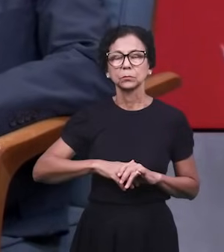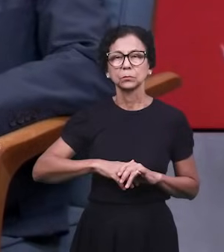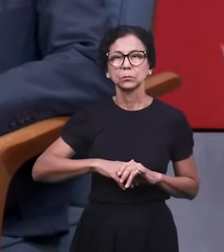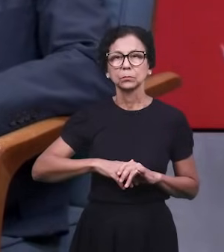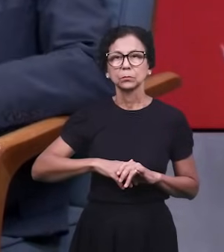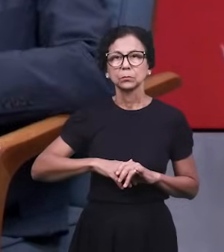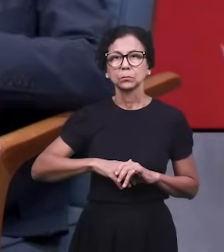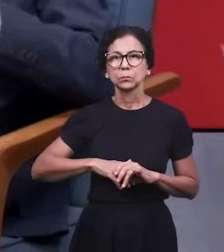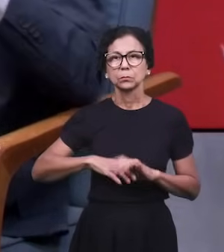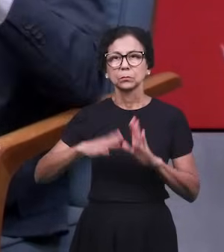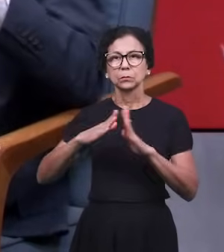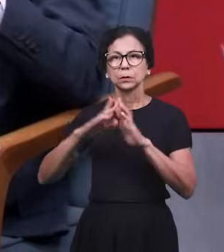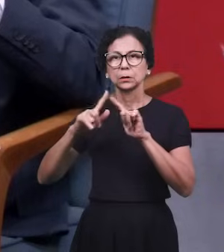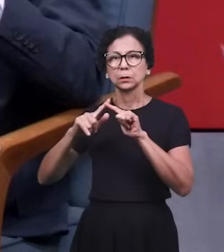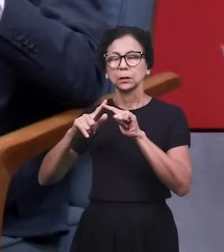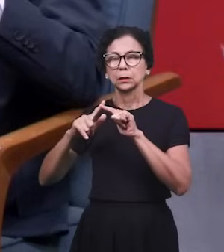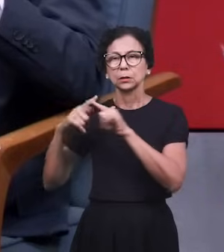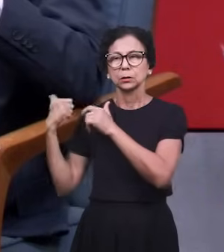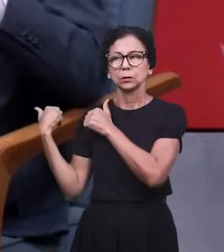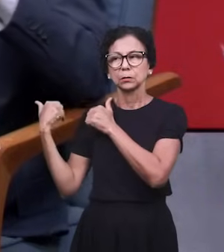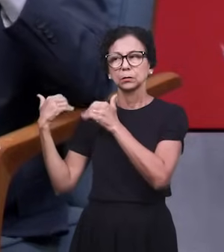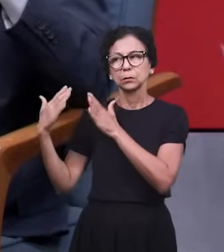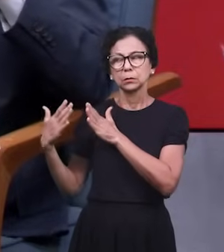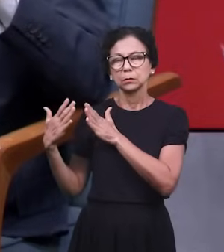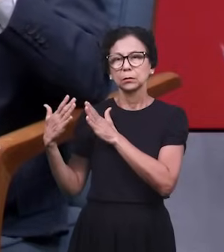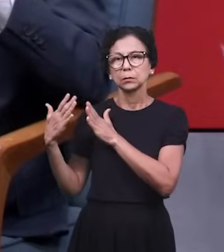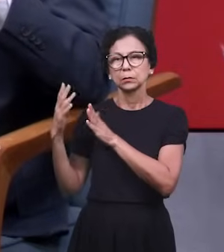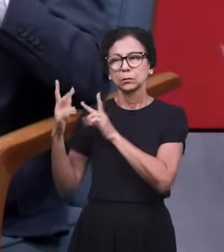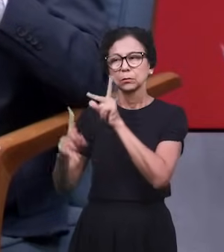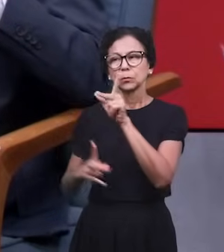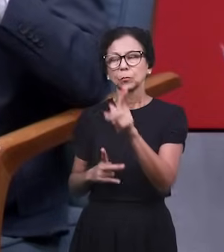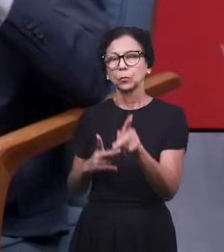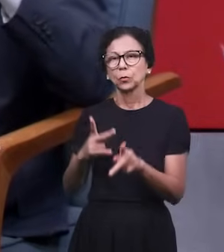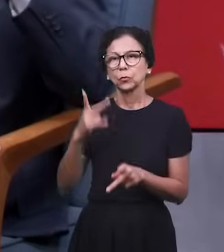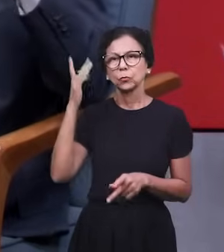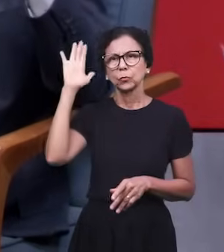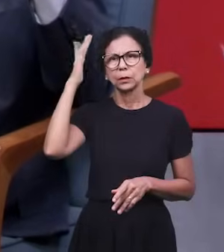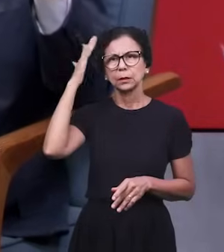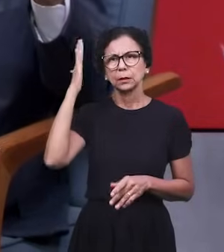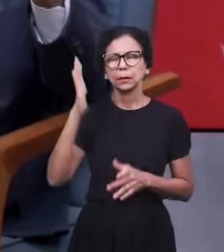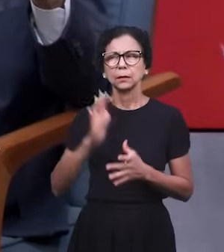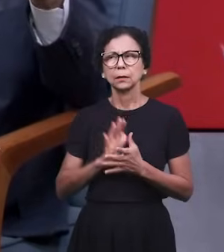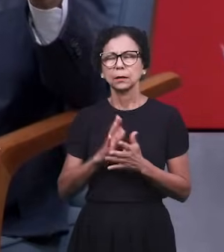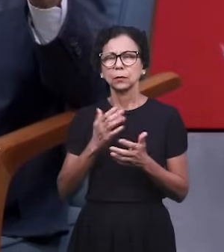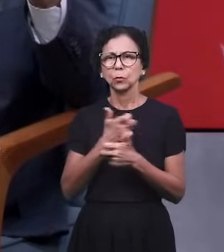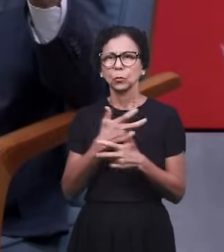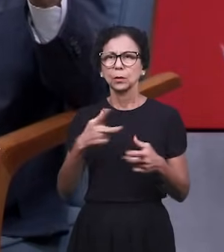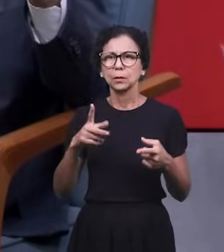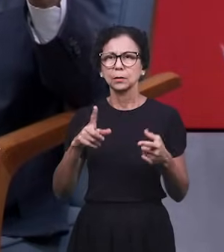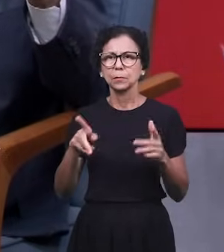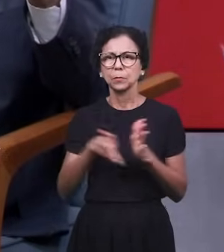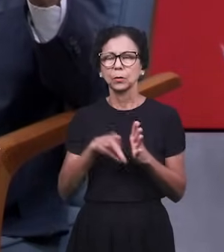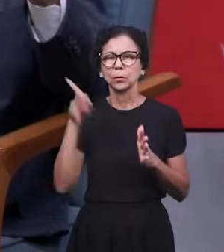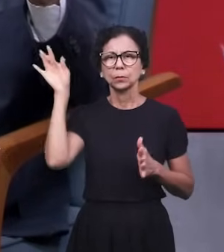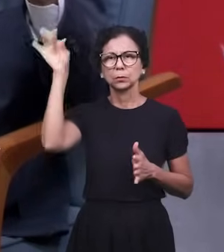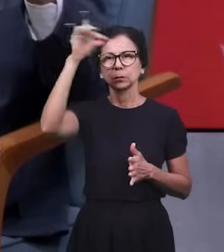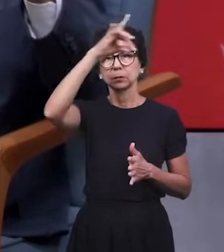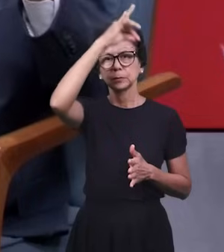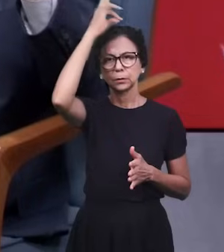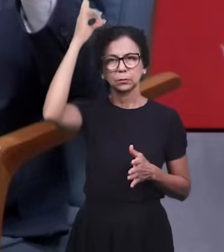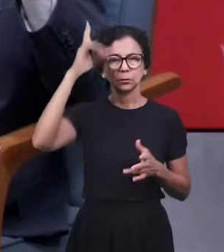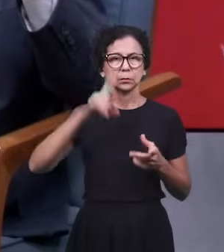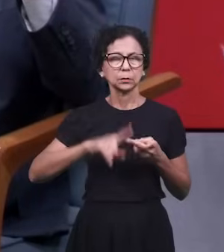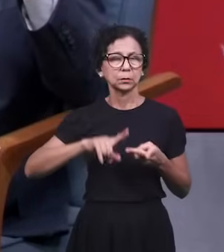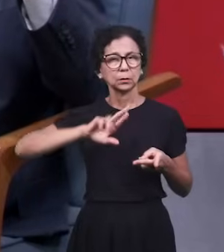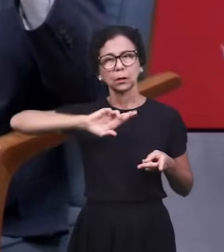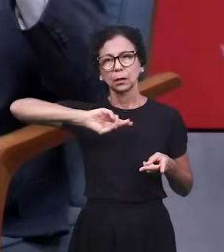Paulo, em separar, em discernir o que é do Espírito Santo do